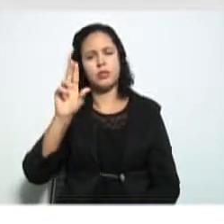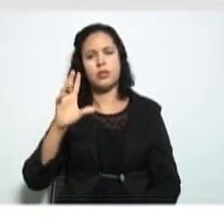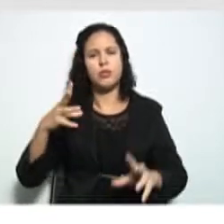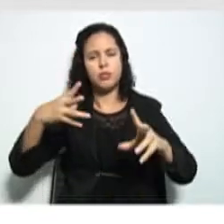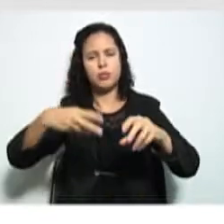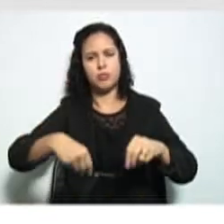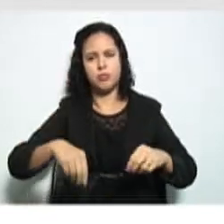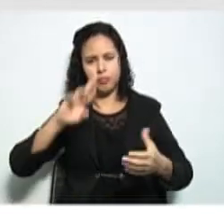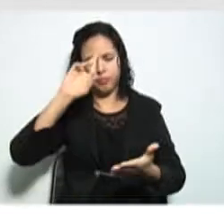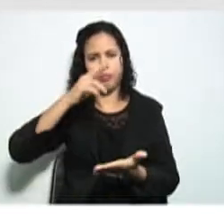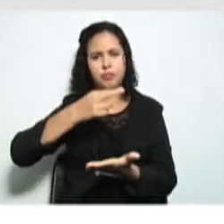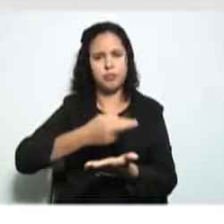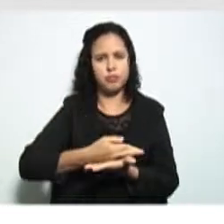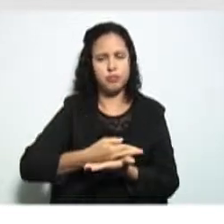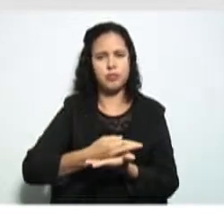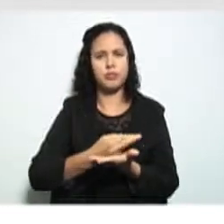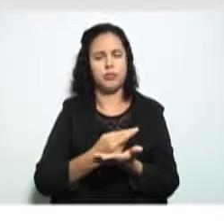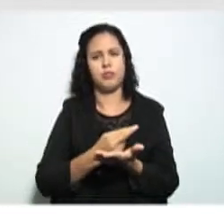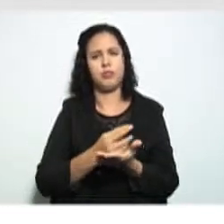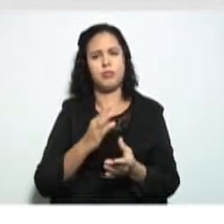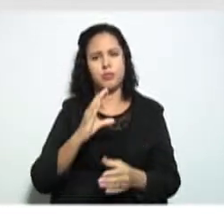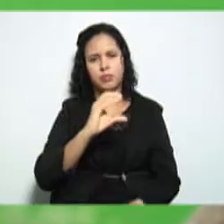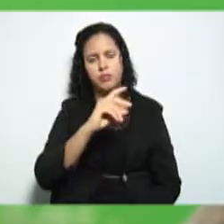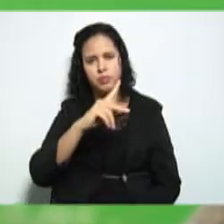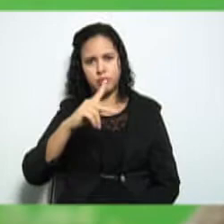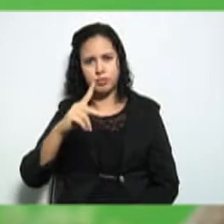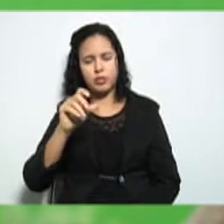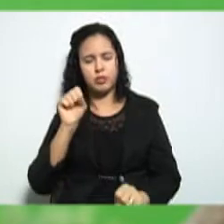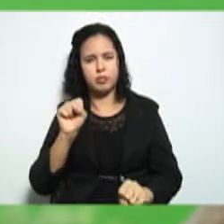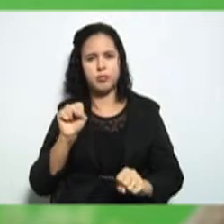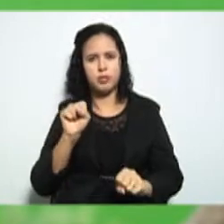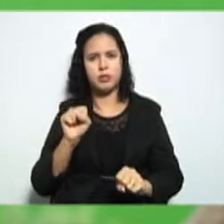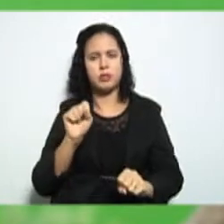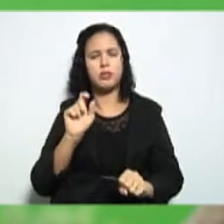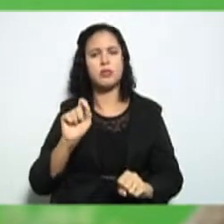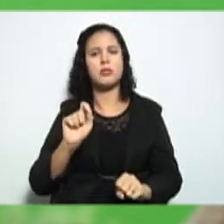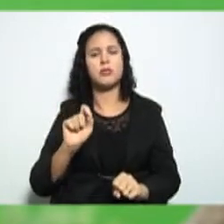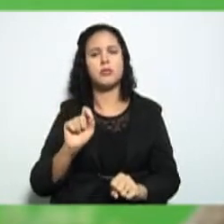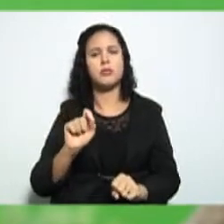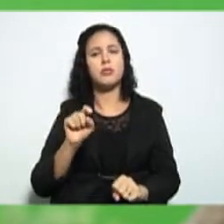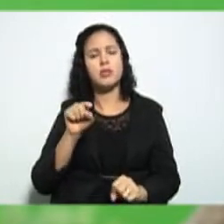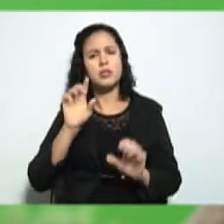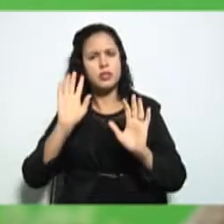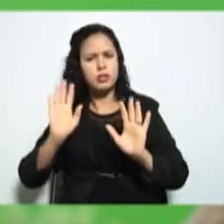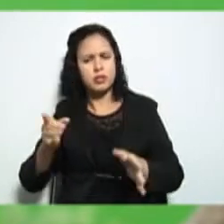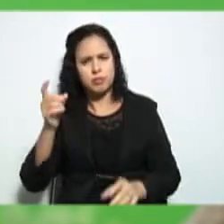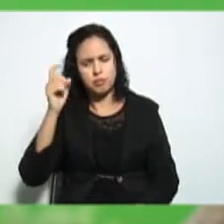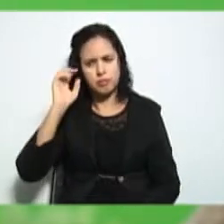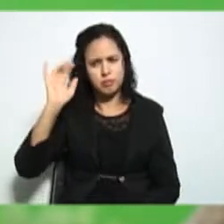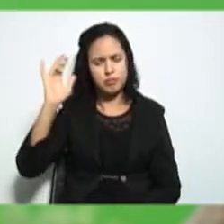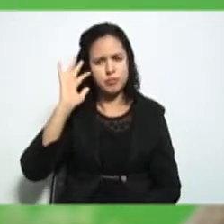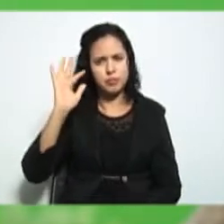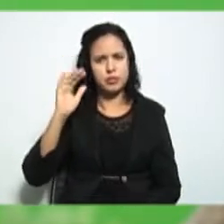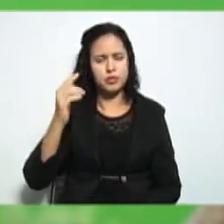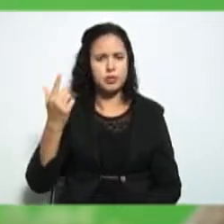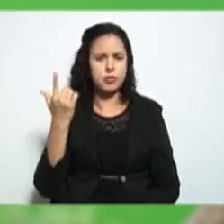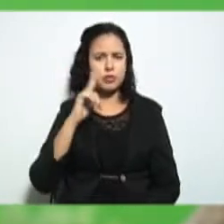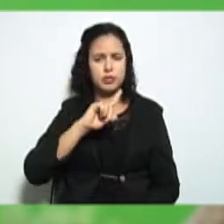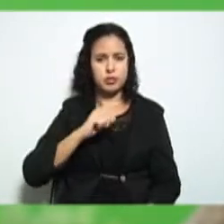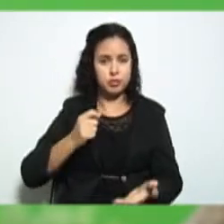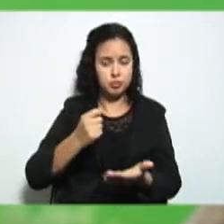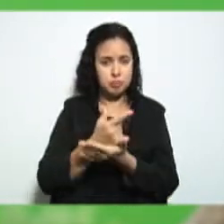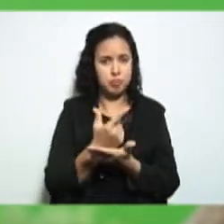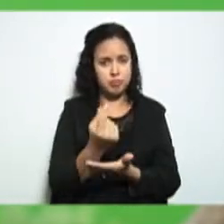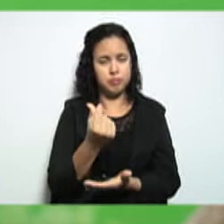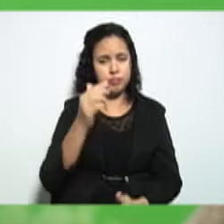todas as decisões da cooperativa e dos resultados. Melk, você já se imaginou fazendo compras mais baratas e ainda